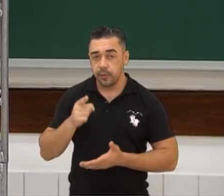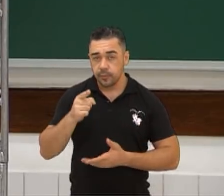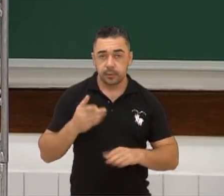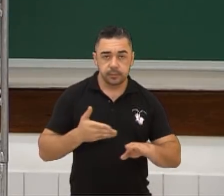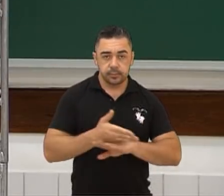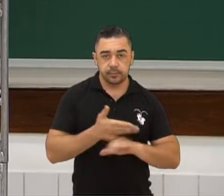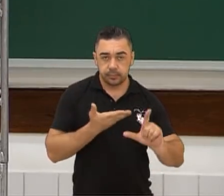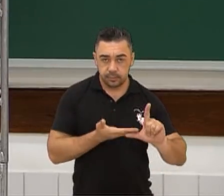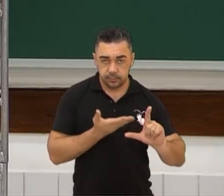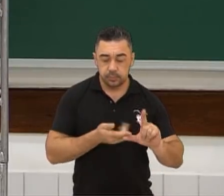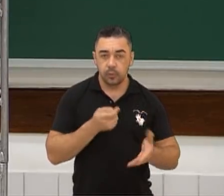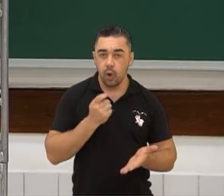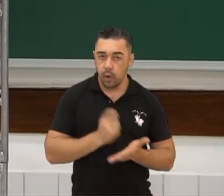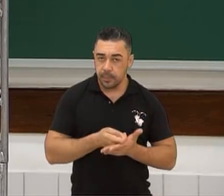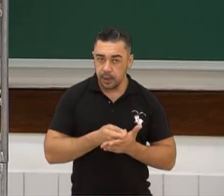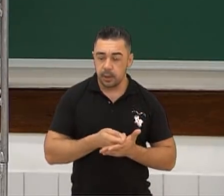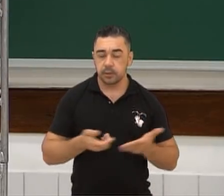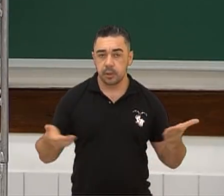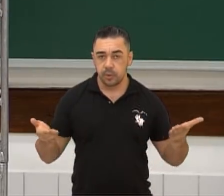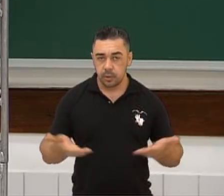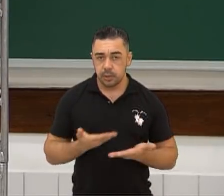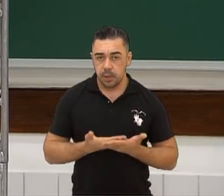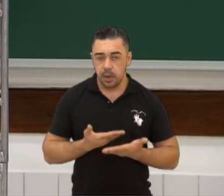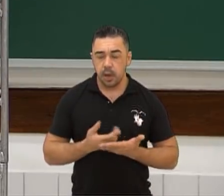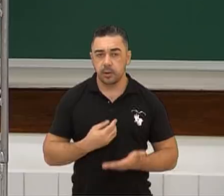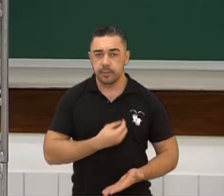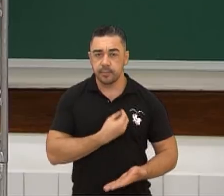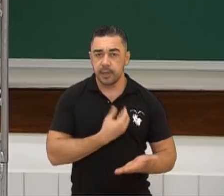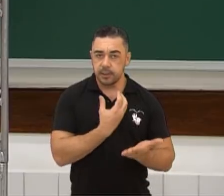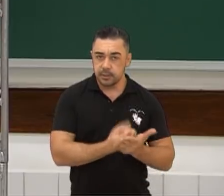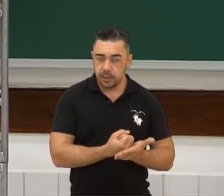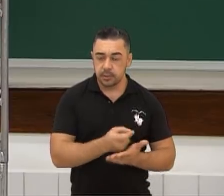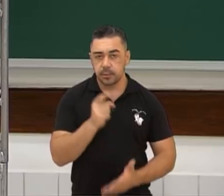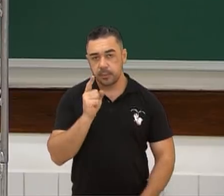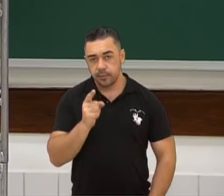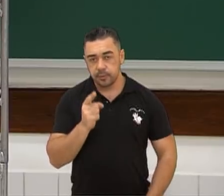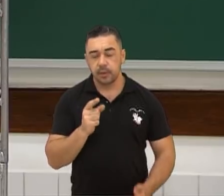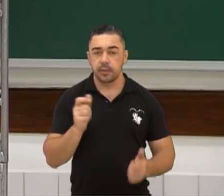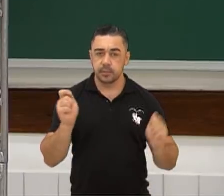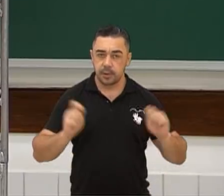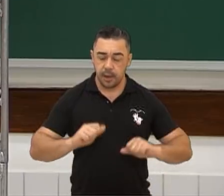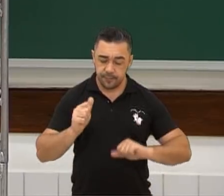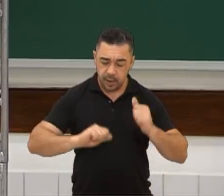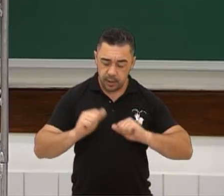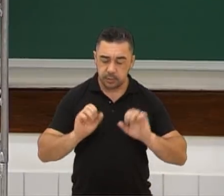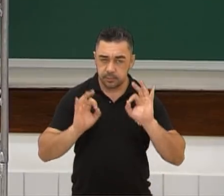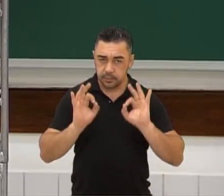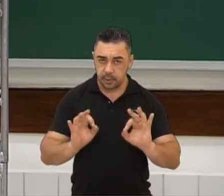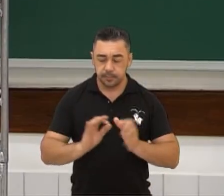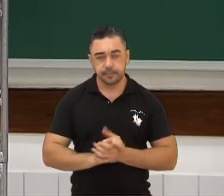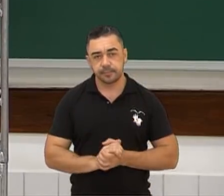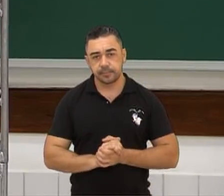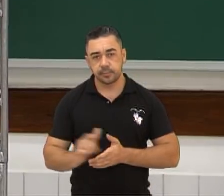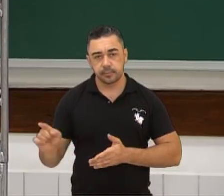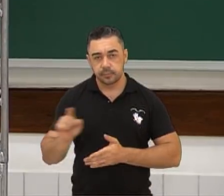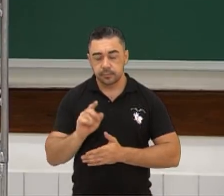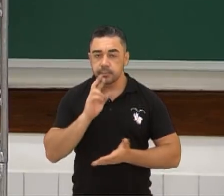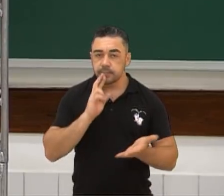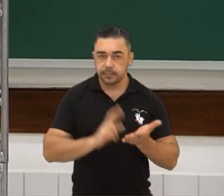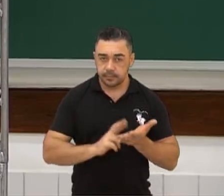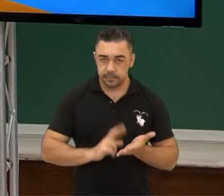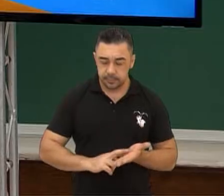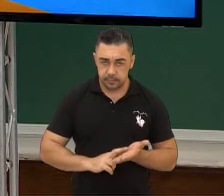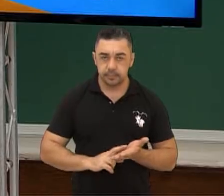fazer as atividades obrigatórias da aula de hoje. Garante sua presença, garante a avaliação, fica tudo certo. Você que responde as